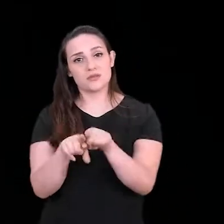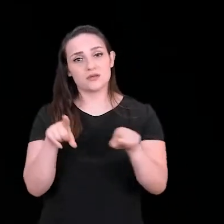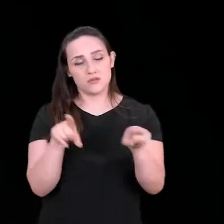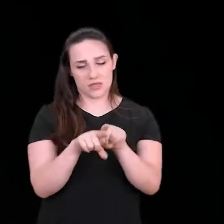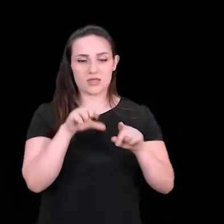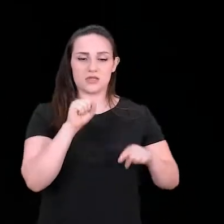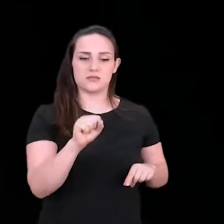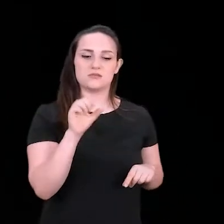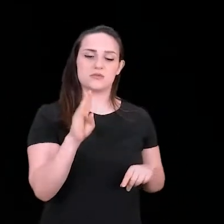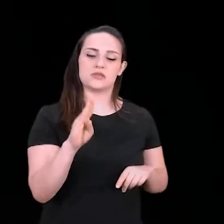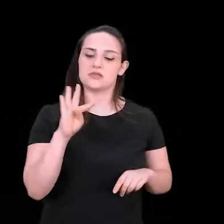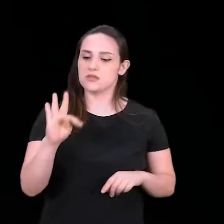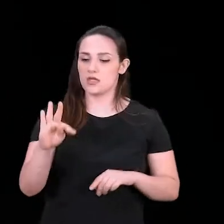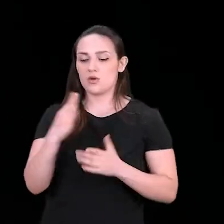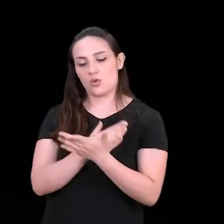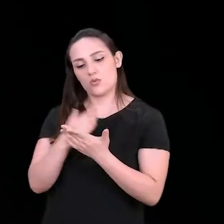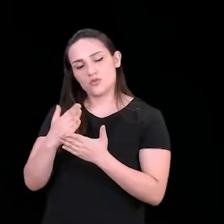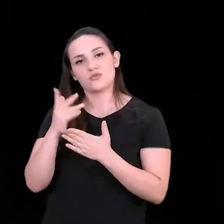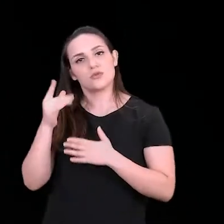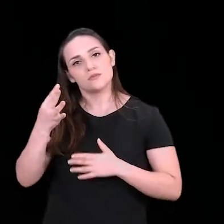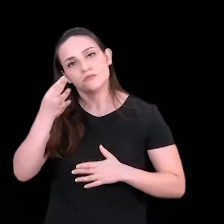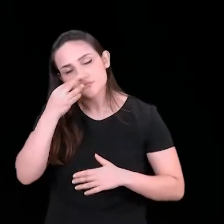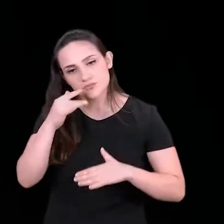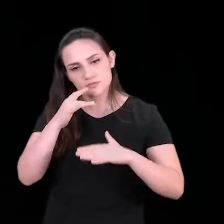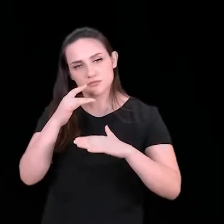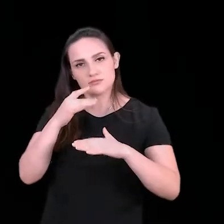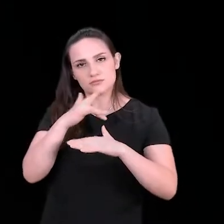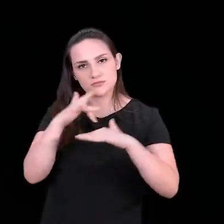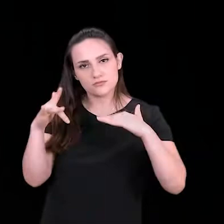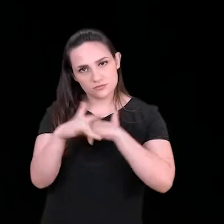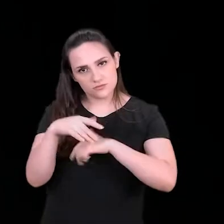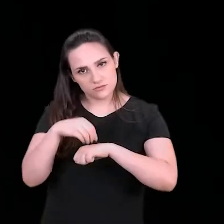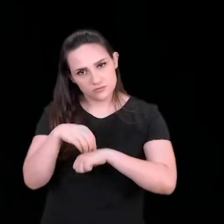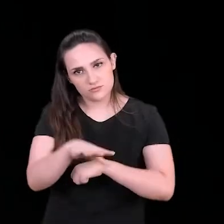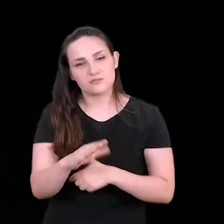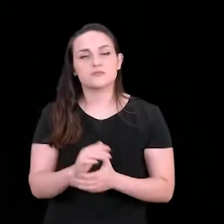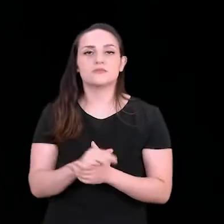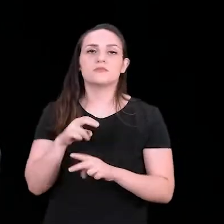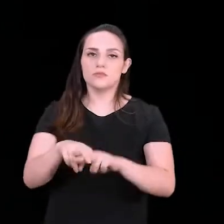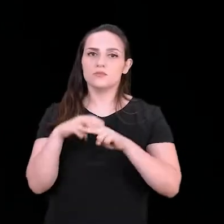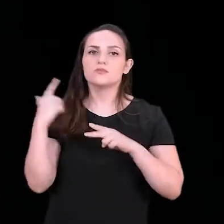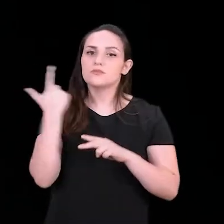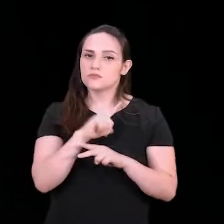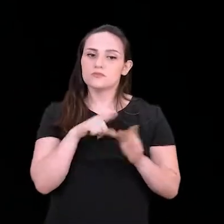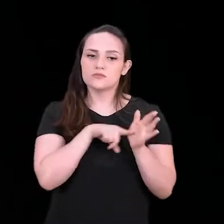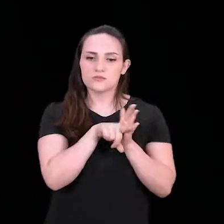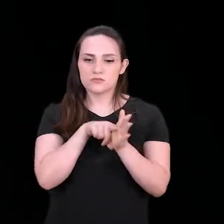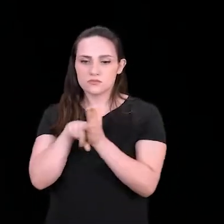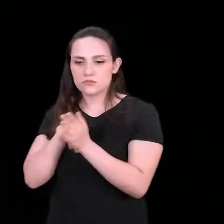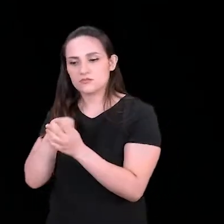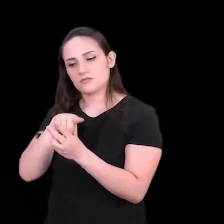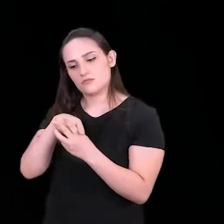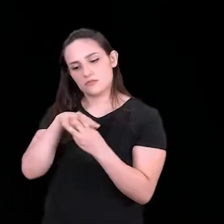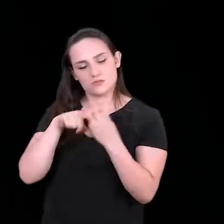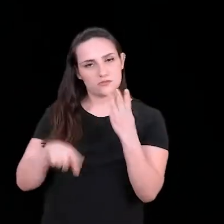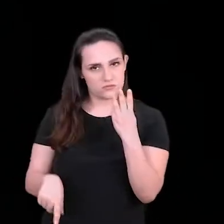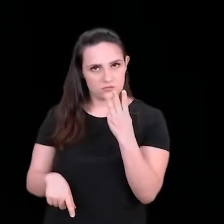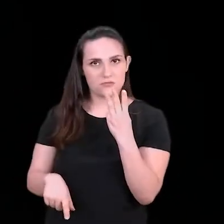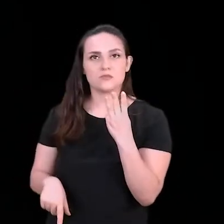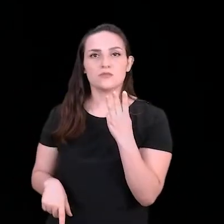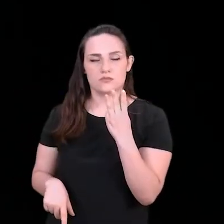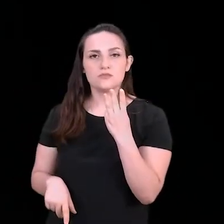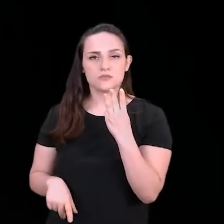pesquisa o SBT começou a oferecer também de forma ao vivo, né, transmissão ao vivo de conteúdo jornalístico. Então eu acabei investigando